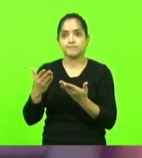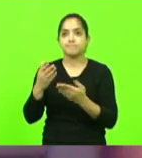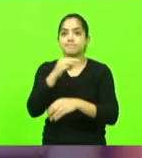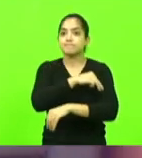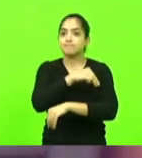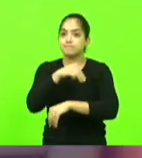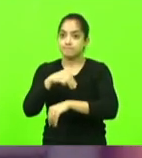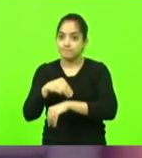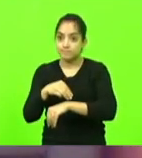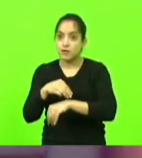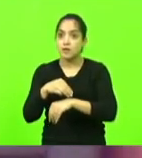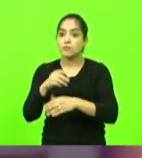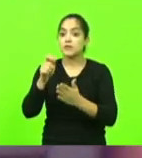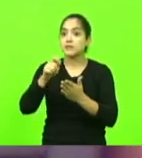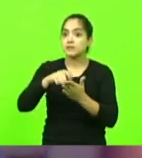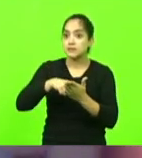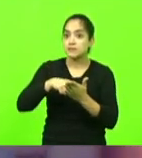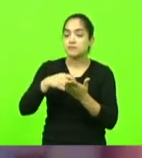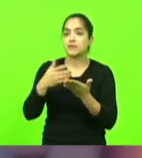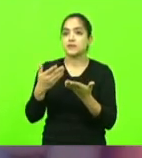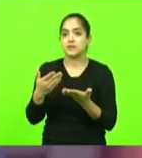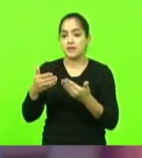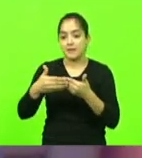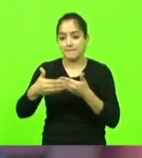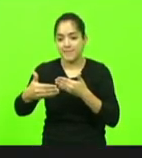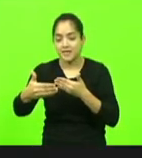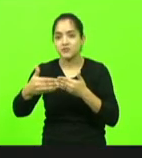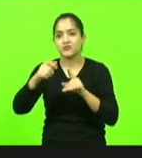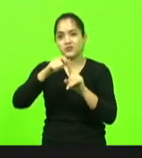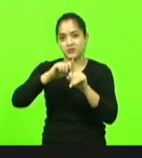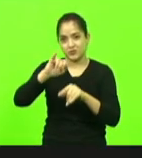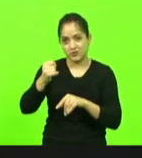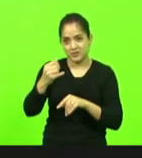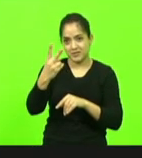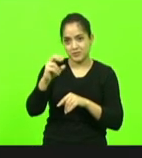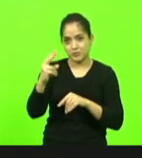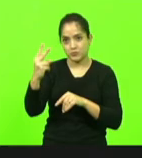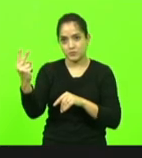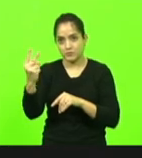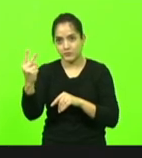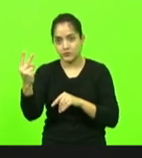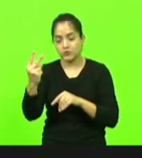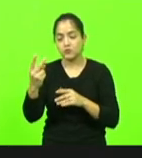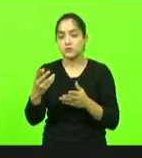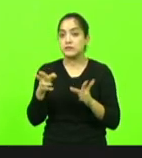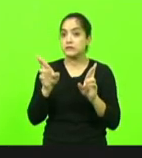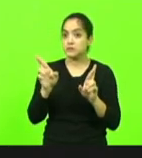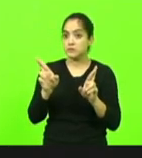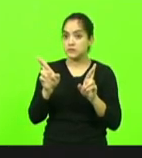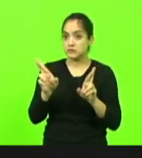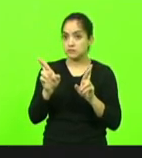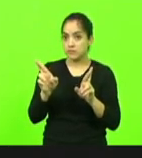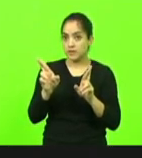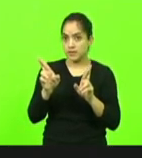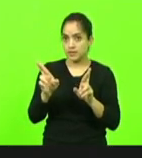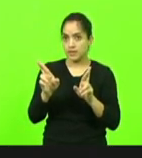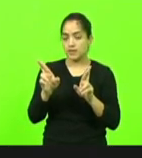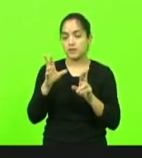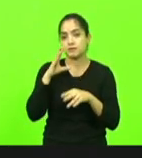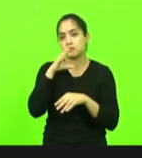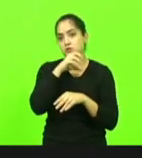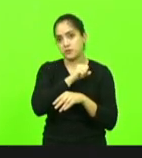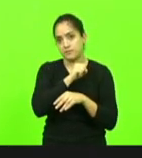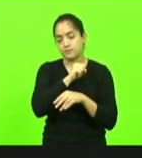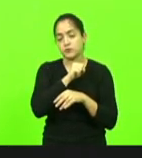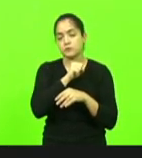que tenha validade a partir de janeiro do ano que vem. E eu espero, sinceramente, que seja o mais breve